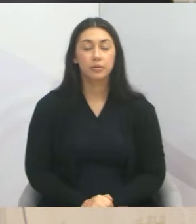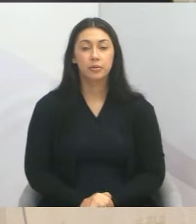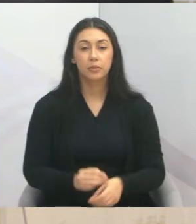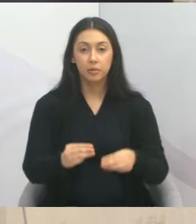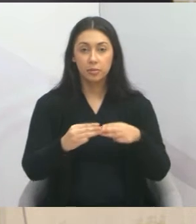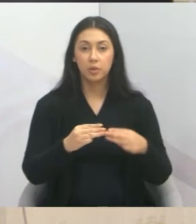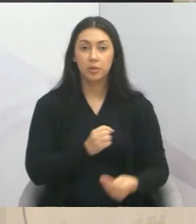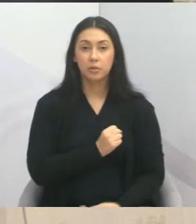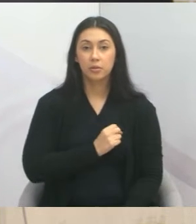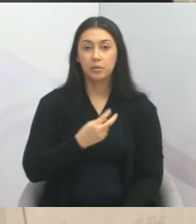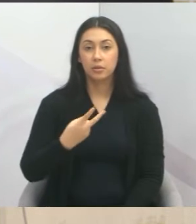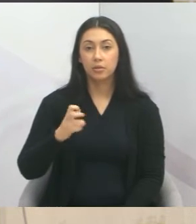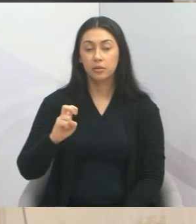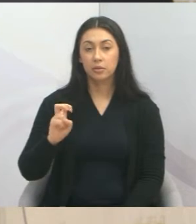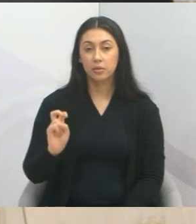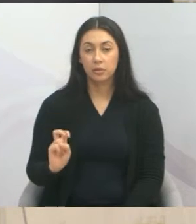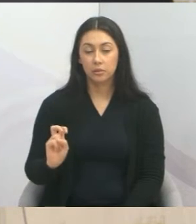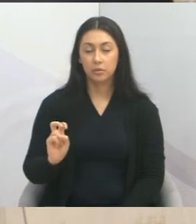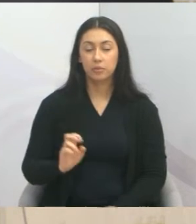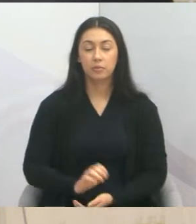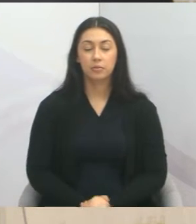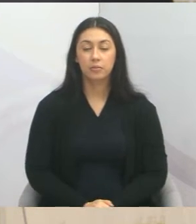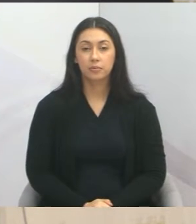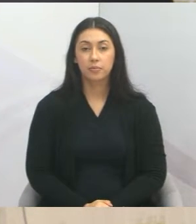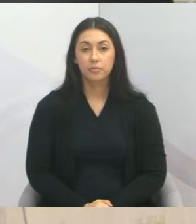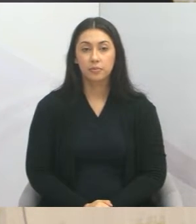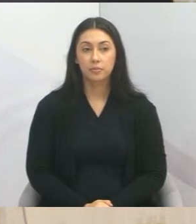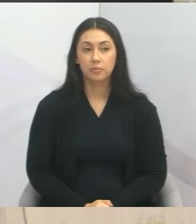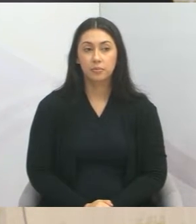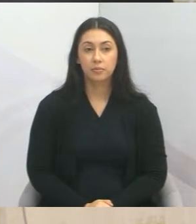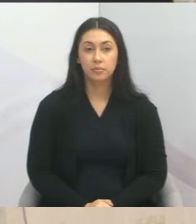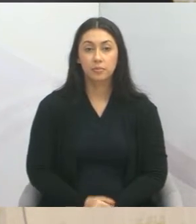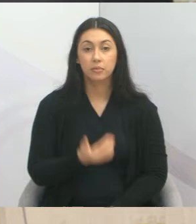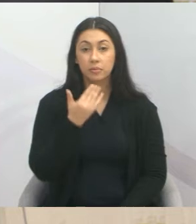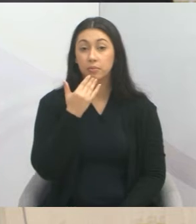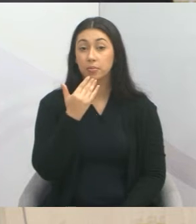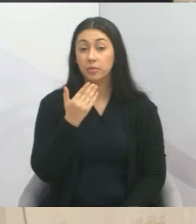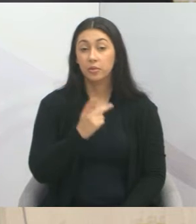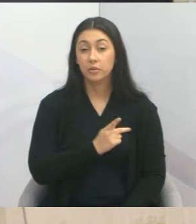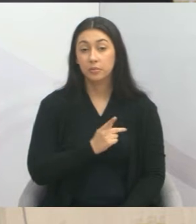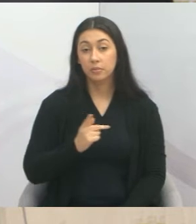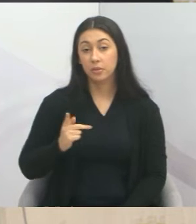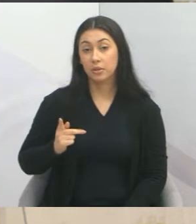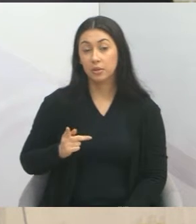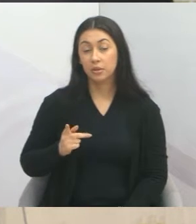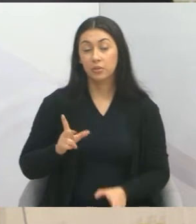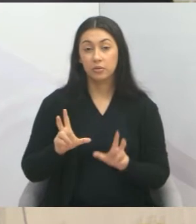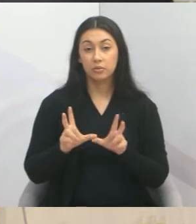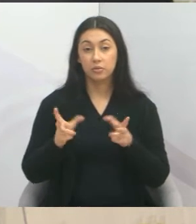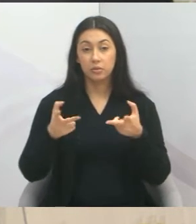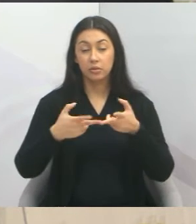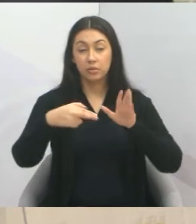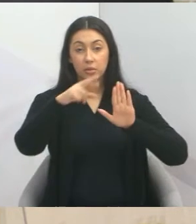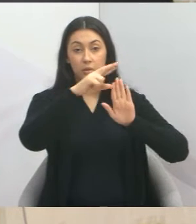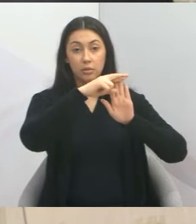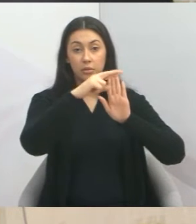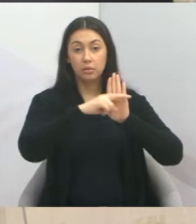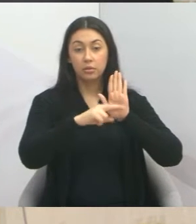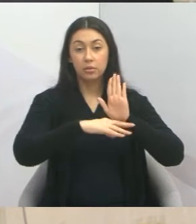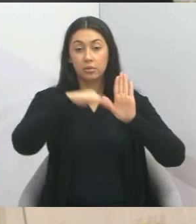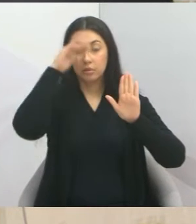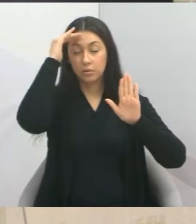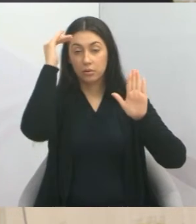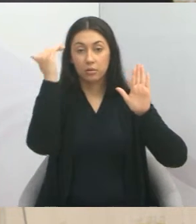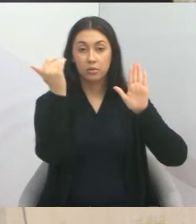em Monção 255 2020/21 que queremos referente o seu presente dessa casa cumpridas as formalidades